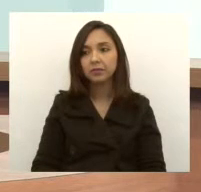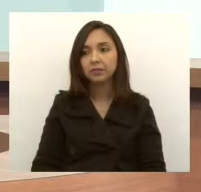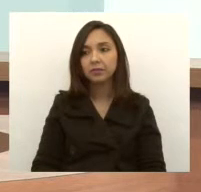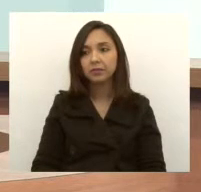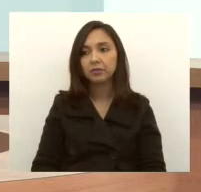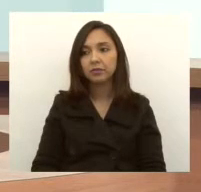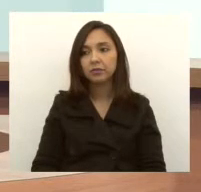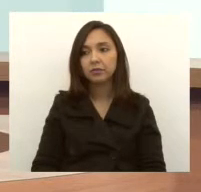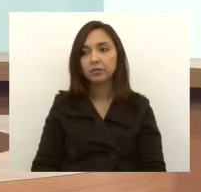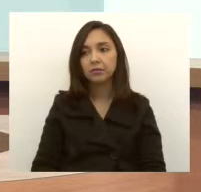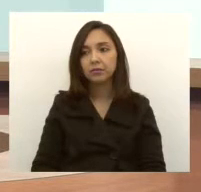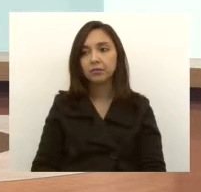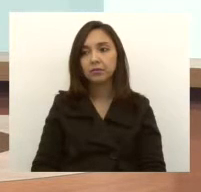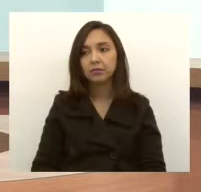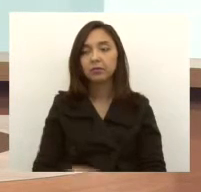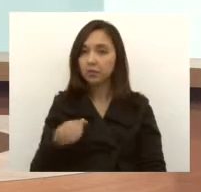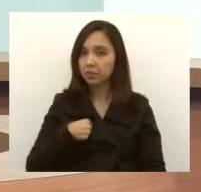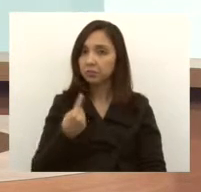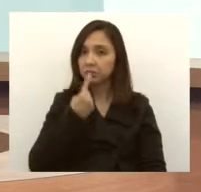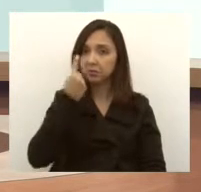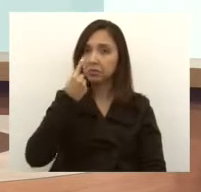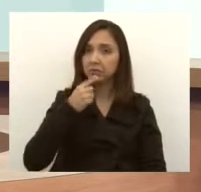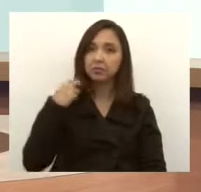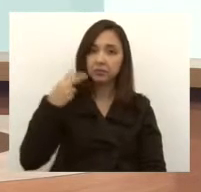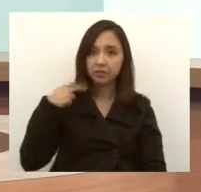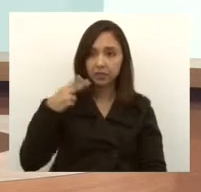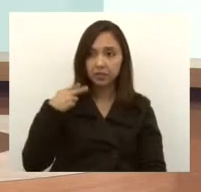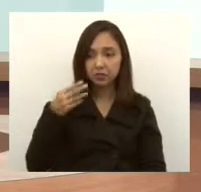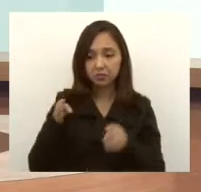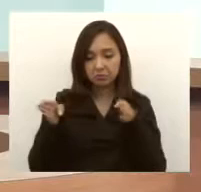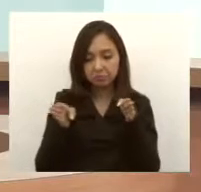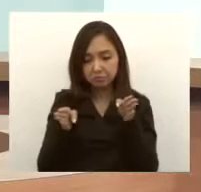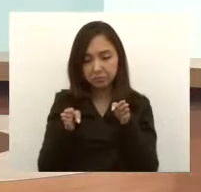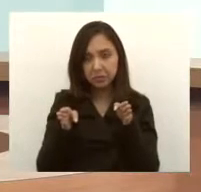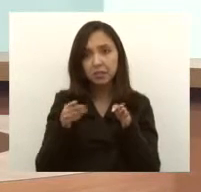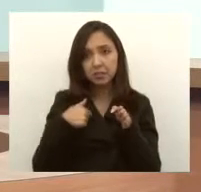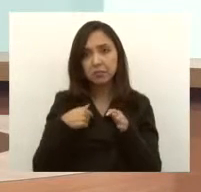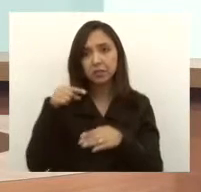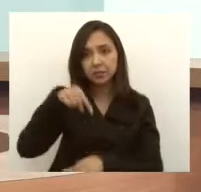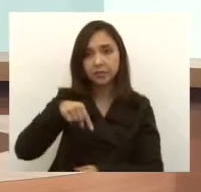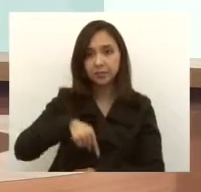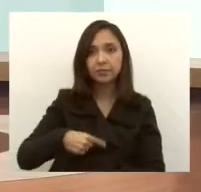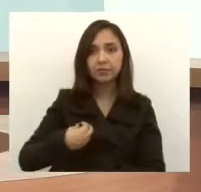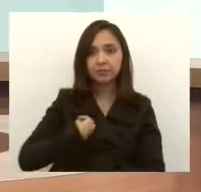exercendo o mandato de vereador por um curto período, mas vou estar por aqui.